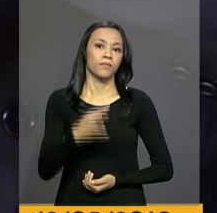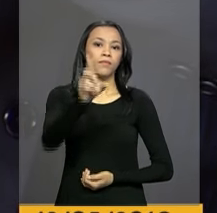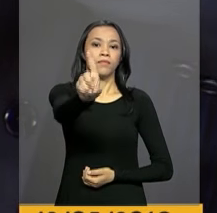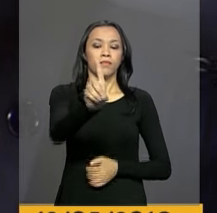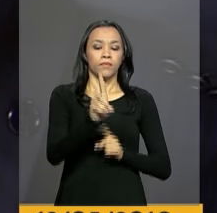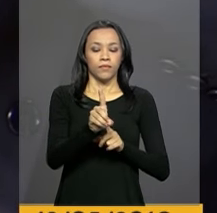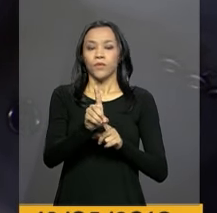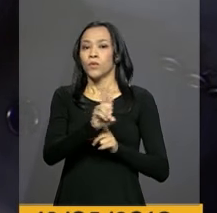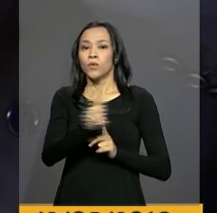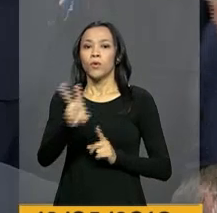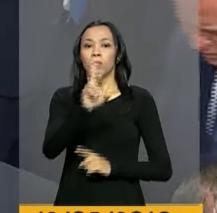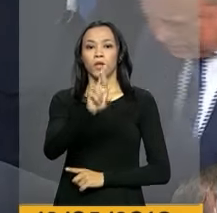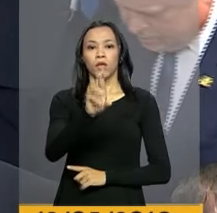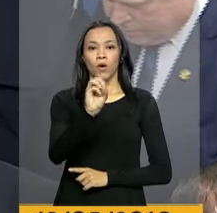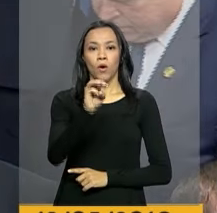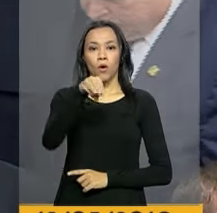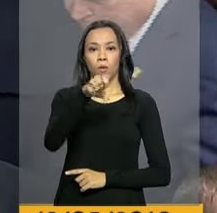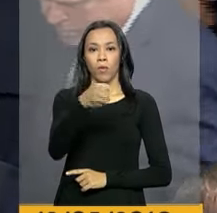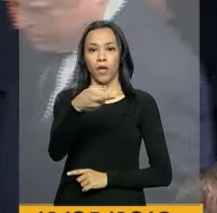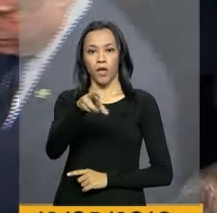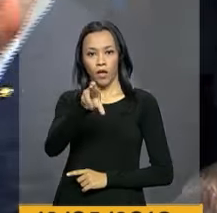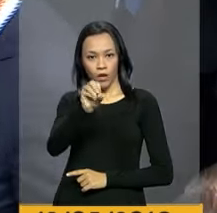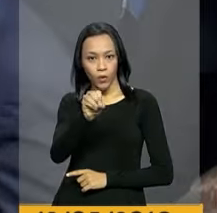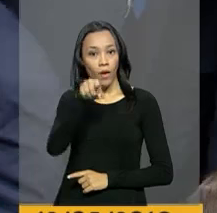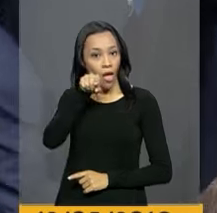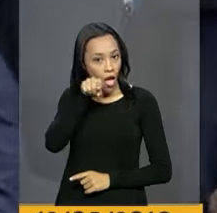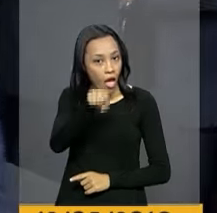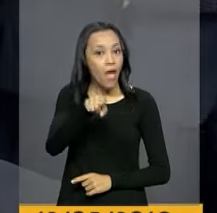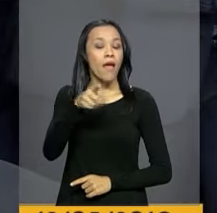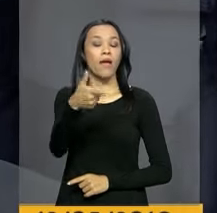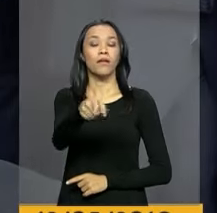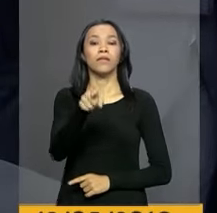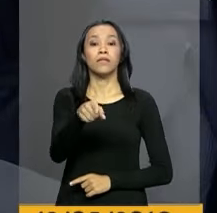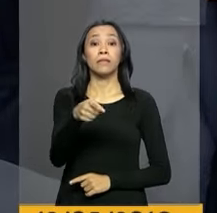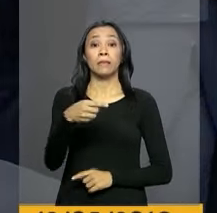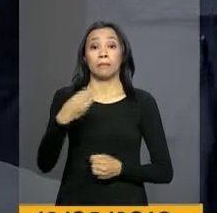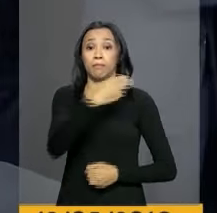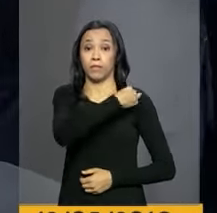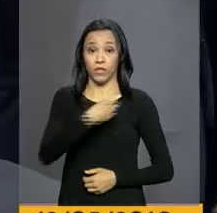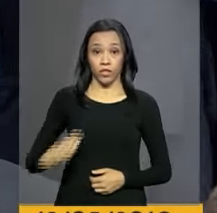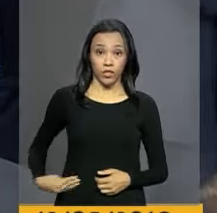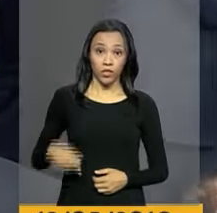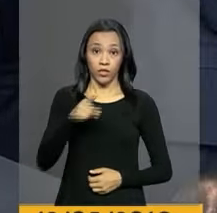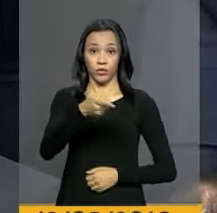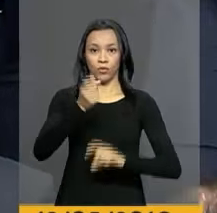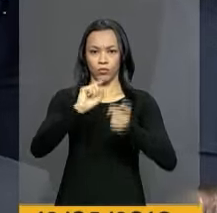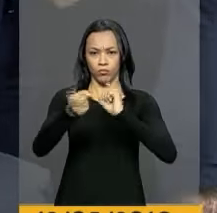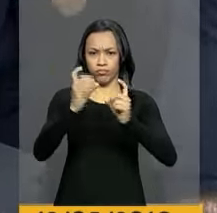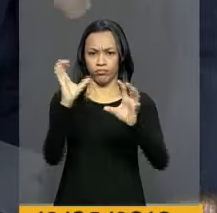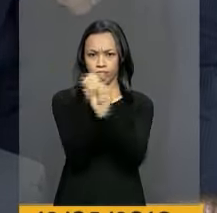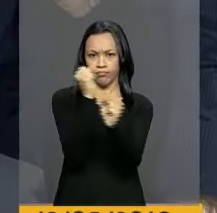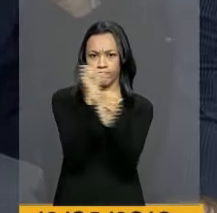Romero Jucá Filho, Ministro de Estado do Planejamento, Desenvolvimento e Gestão.